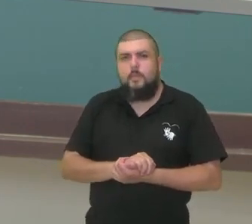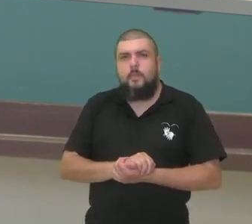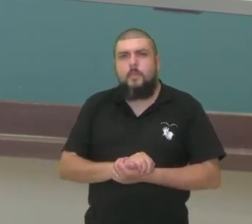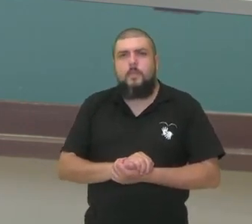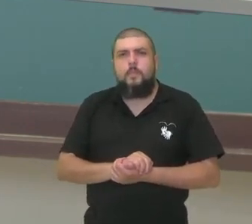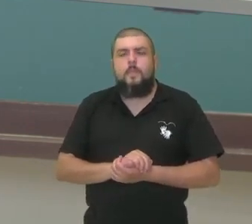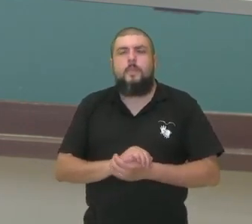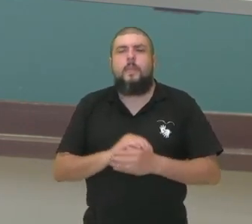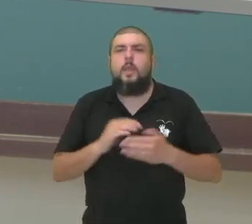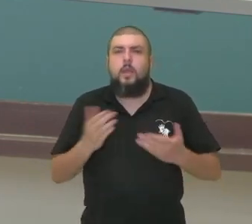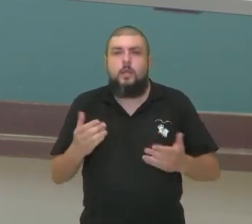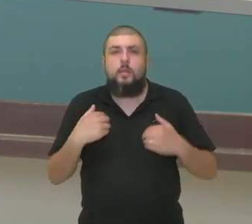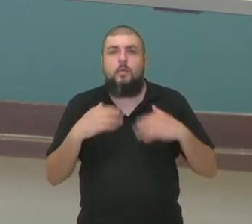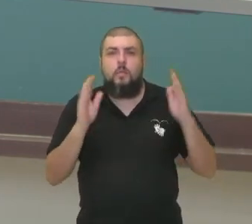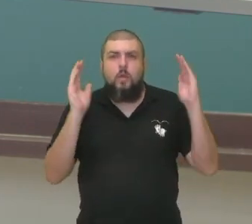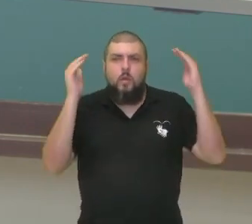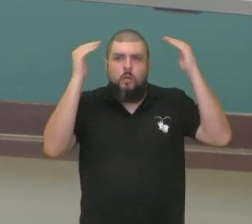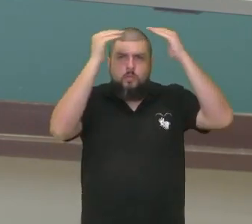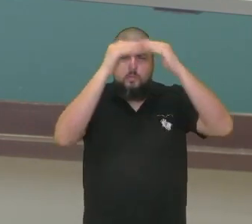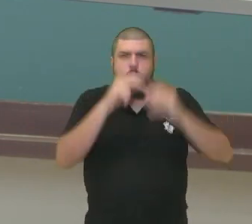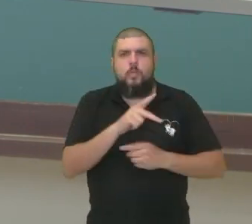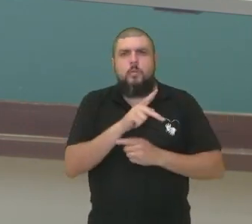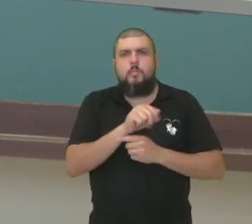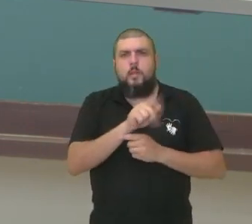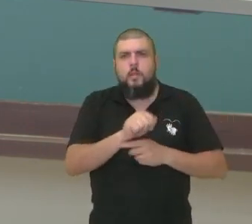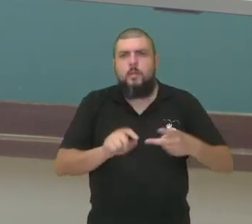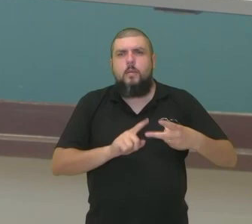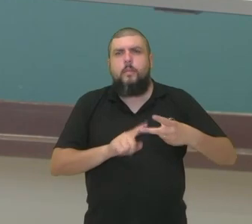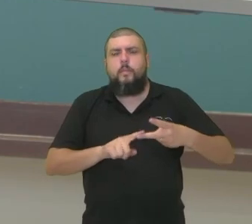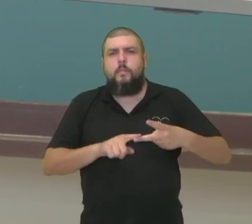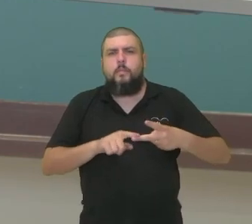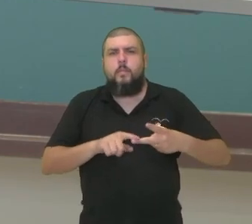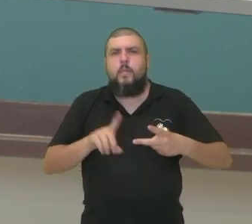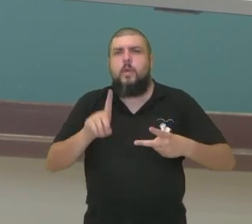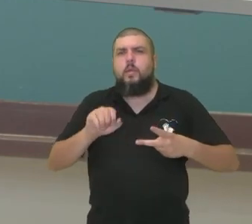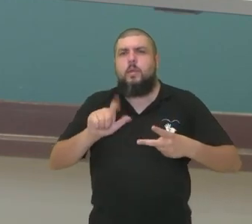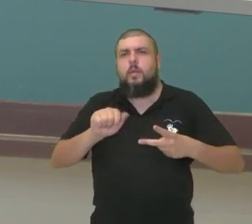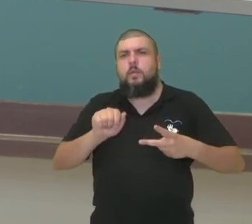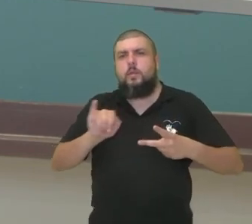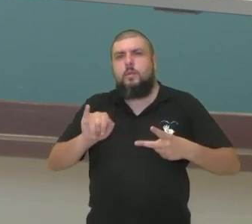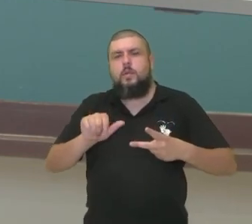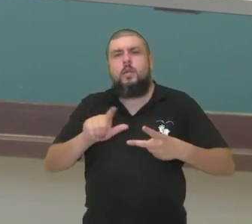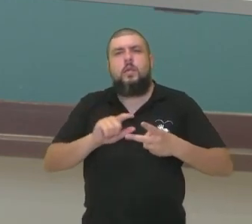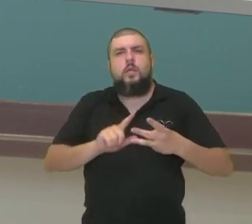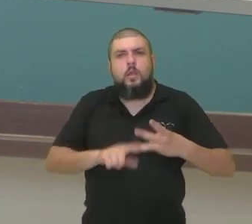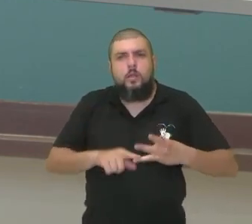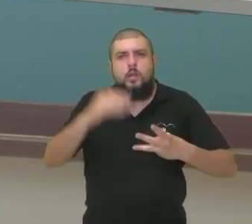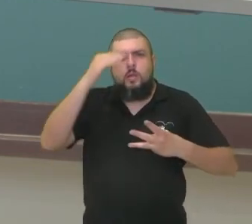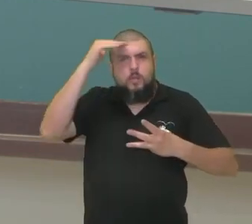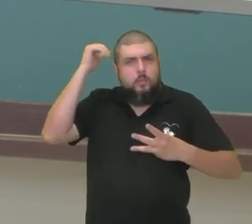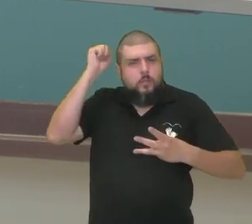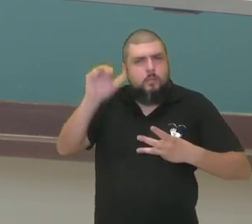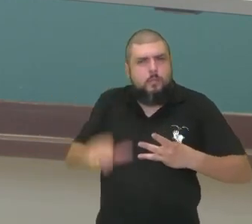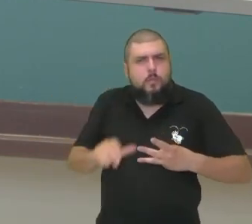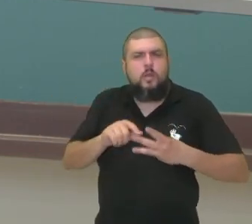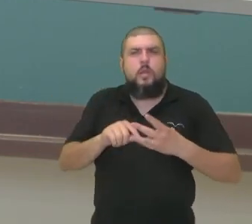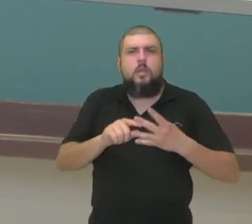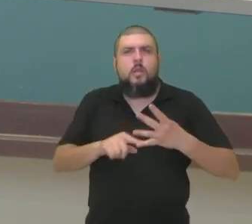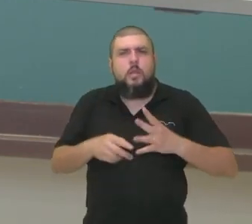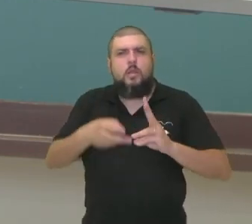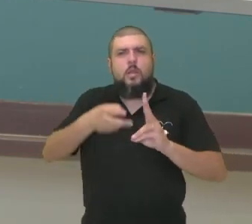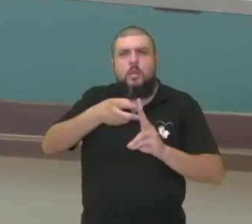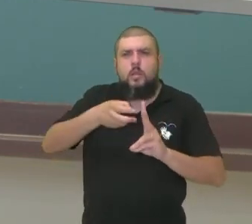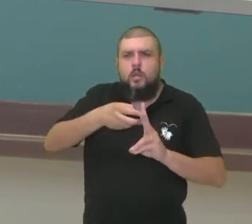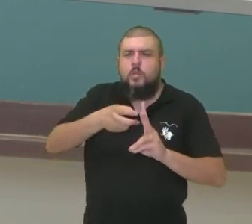Papa Católico, Dalai Lama budista, Mãe de Santo Ialorixá africana e uma liderança mulher indígena, todos aqui defendendo